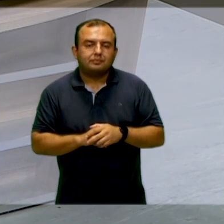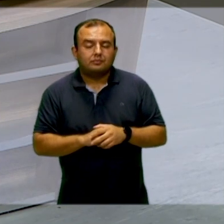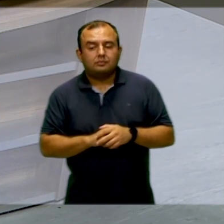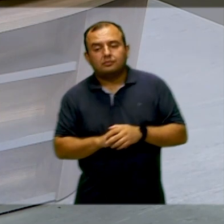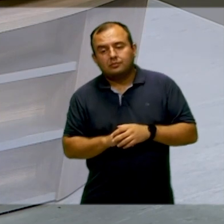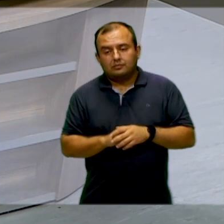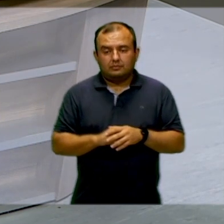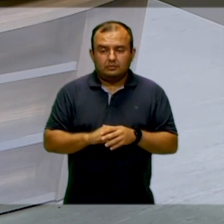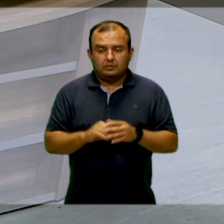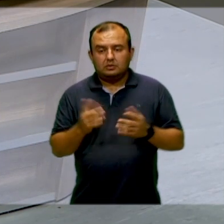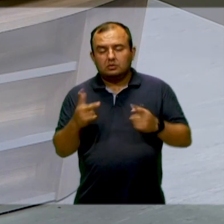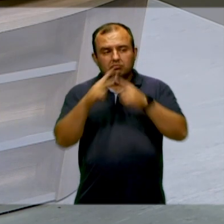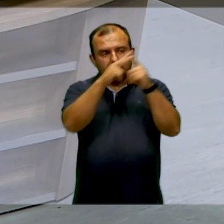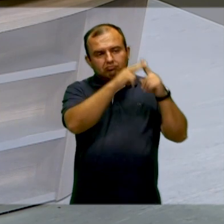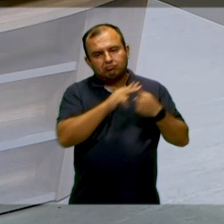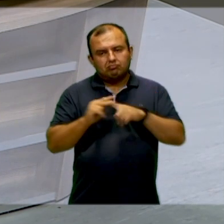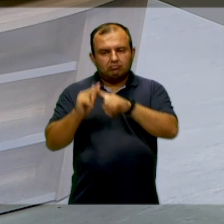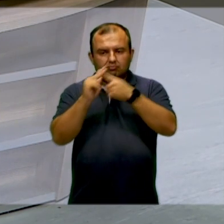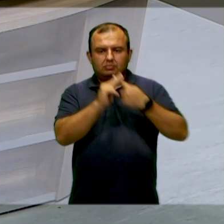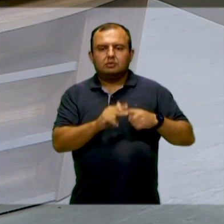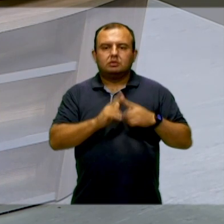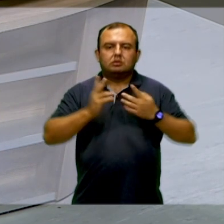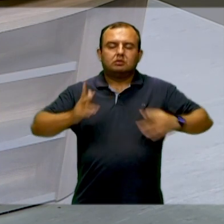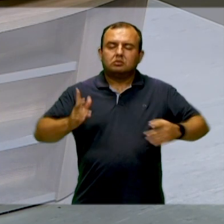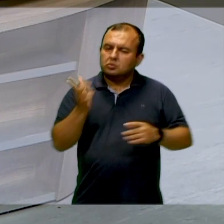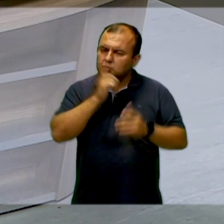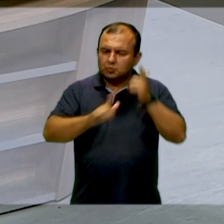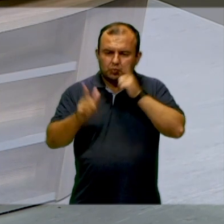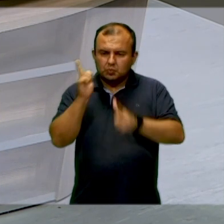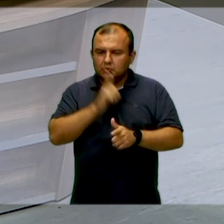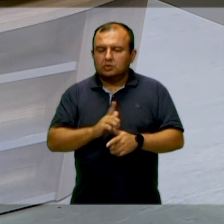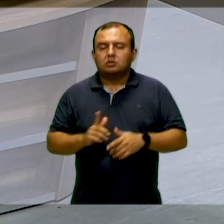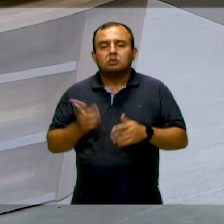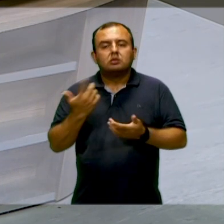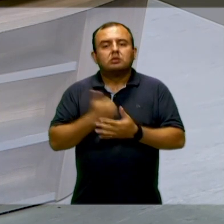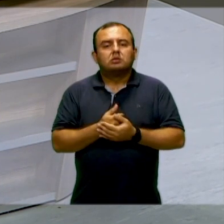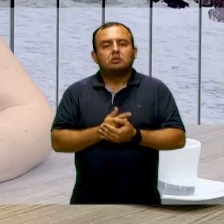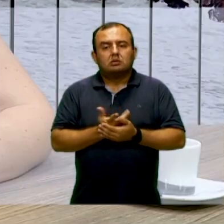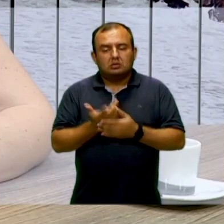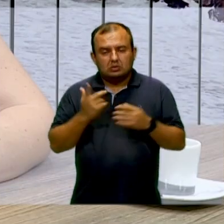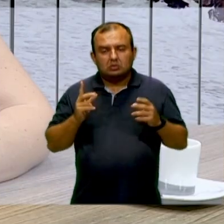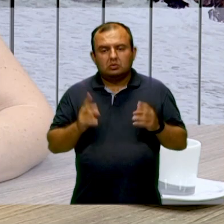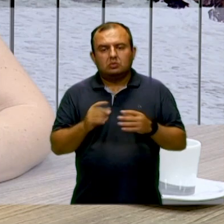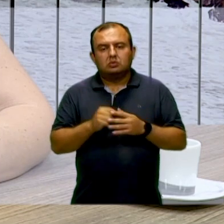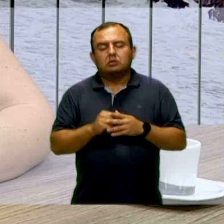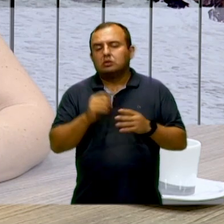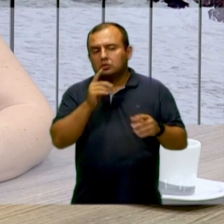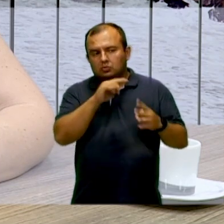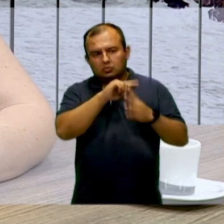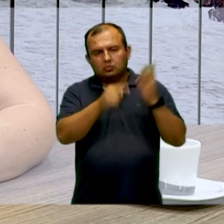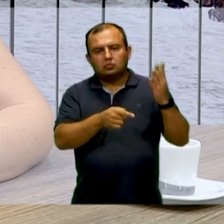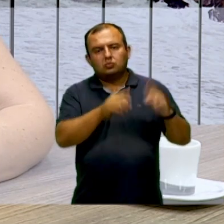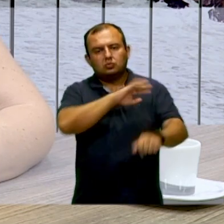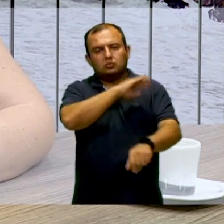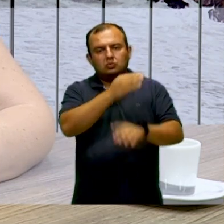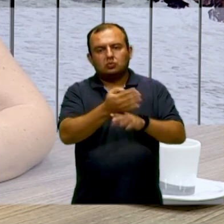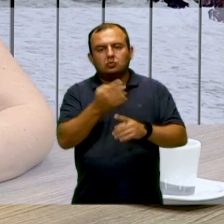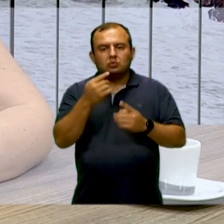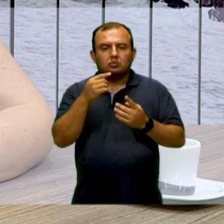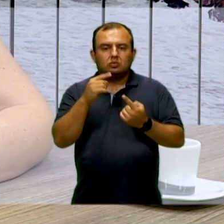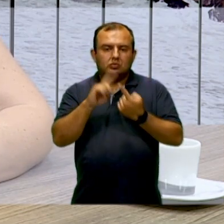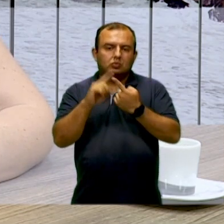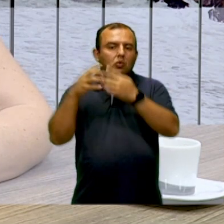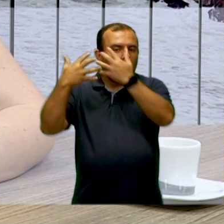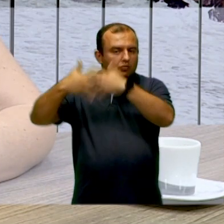Então, a gente aperta aqui, aperta ali, a gente está dando jeito. Devagarinho a gente está dando jeito. Agora, ter 4 ginásios, dos 4,